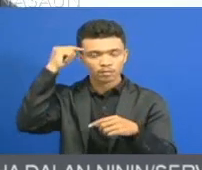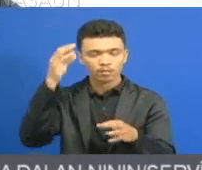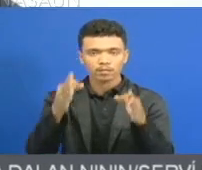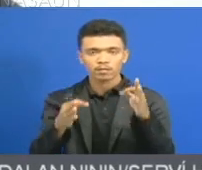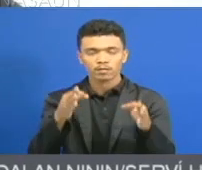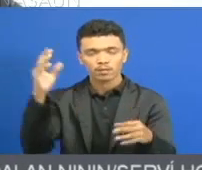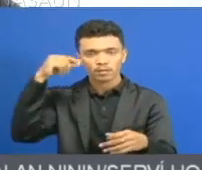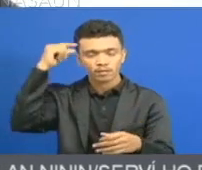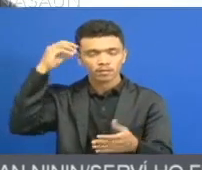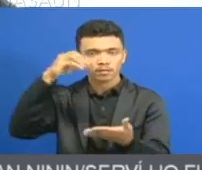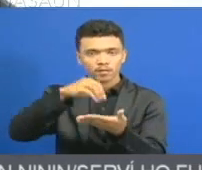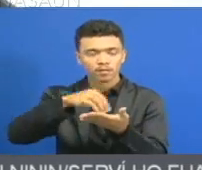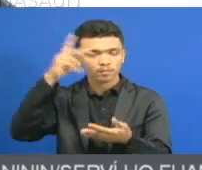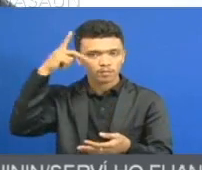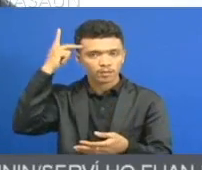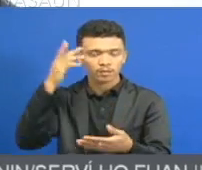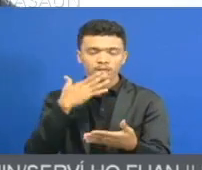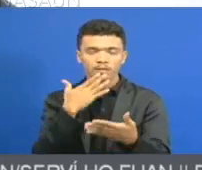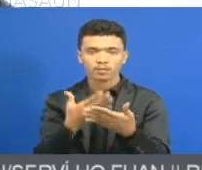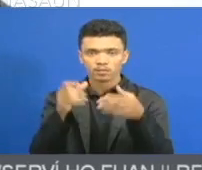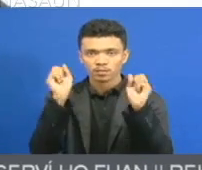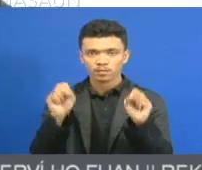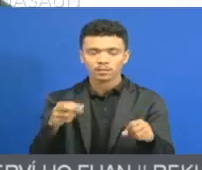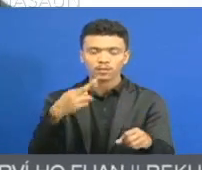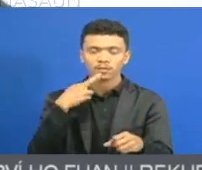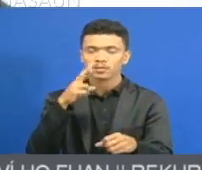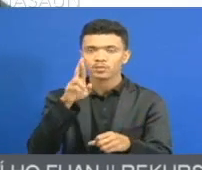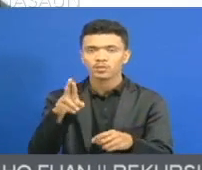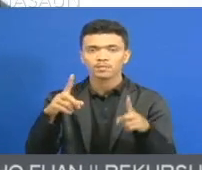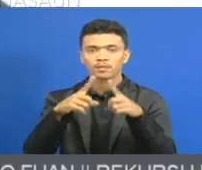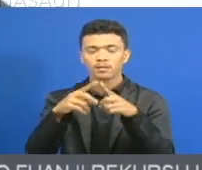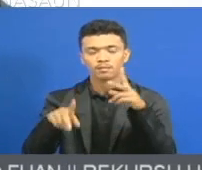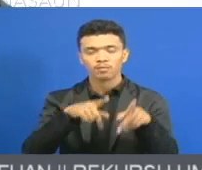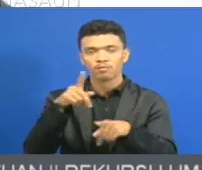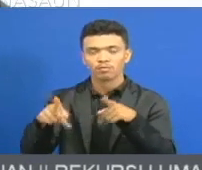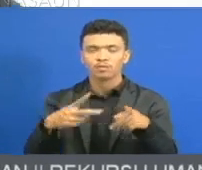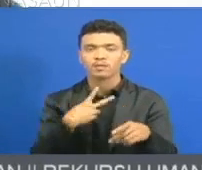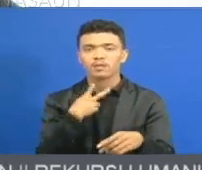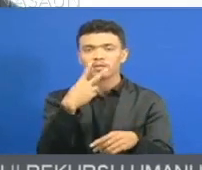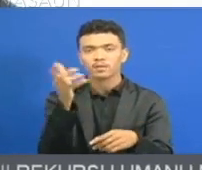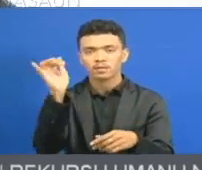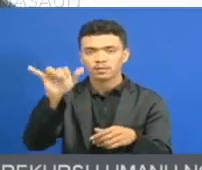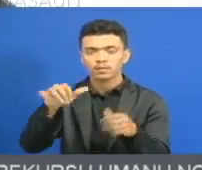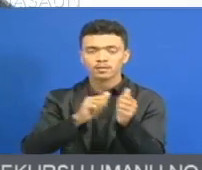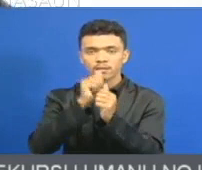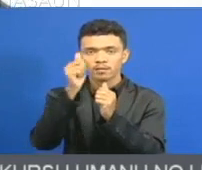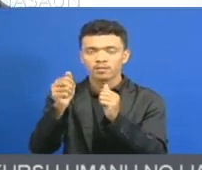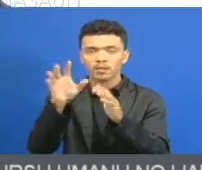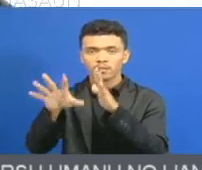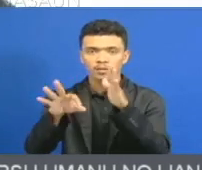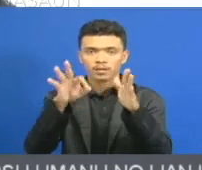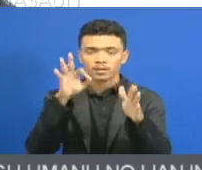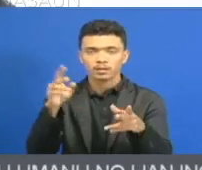hatur politika ne belos, ho di resolve ba iha a povo senelian besirato. Aspeto ne be ke ami hetam ba ia